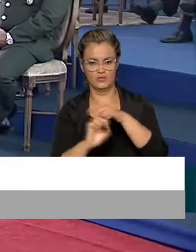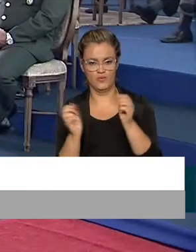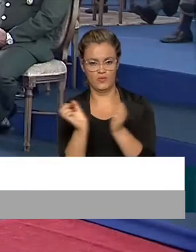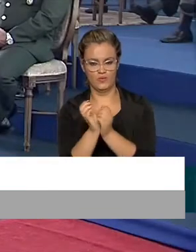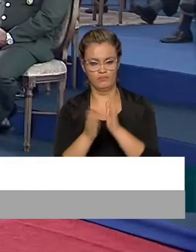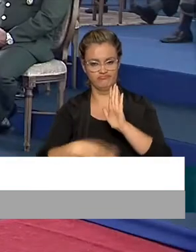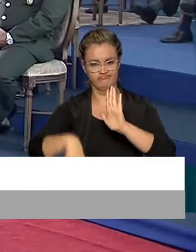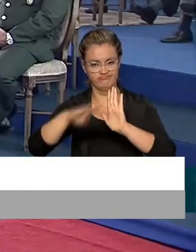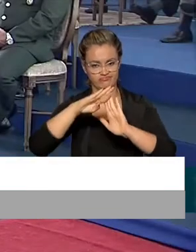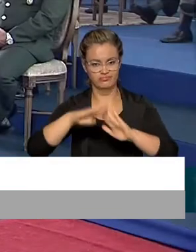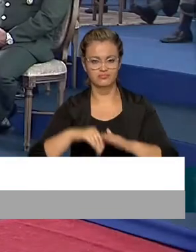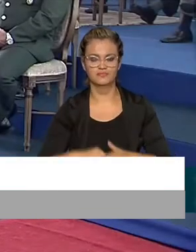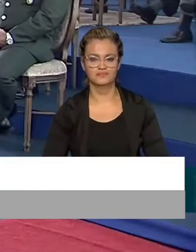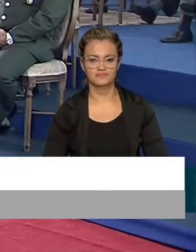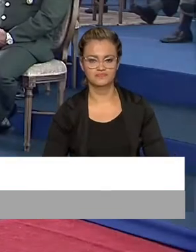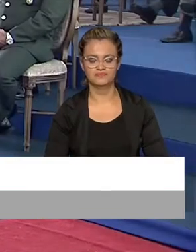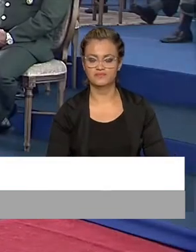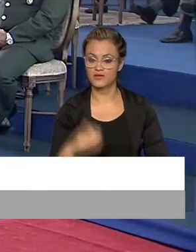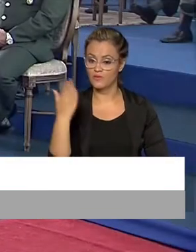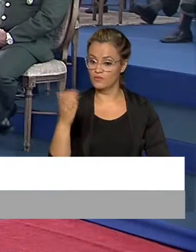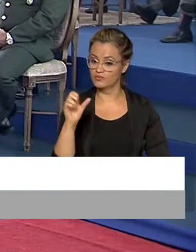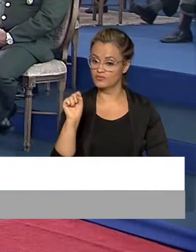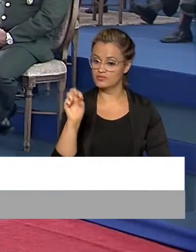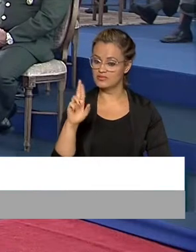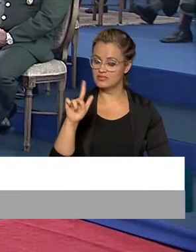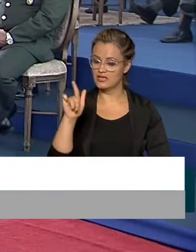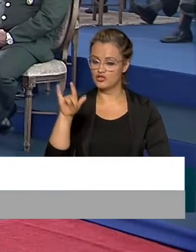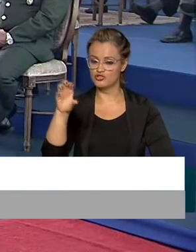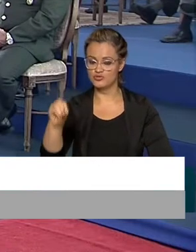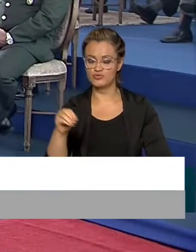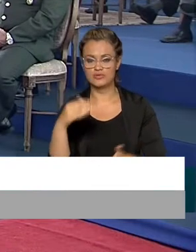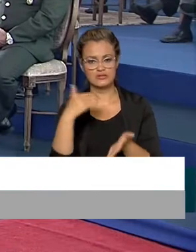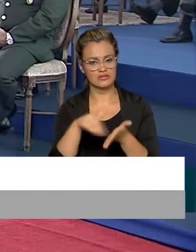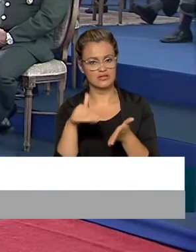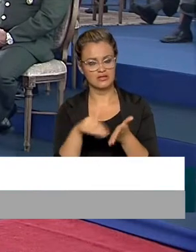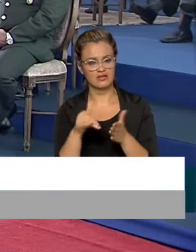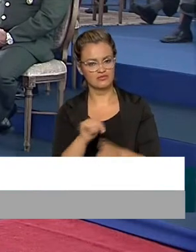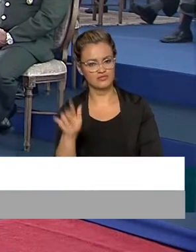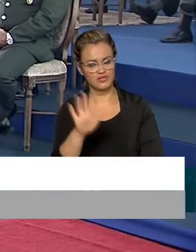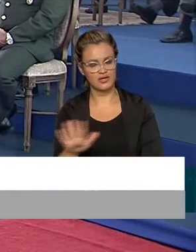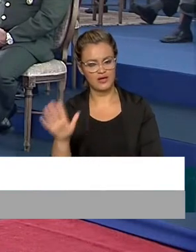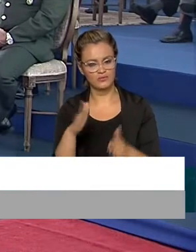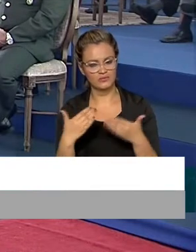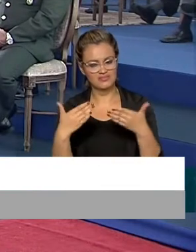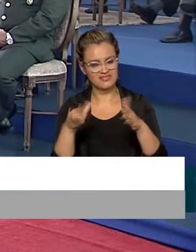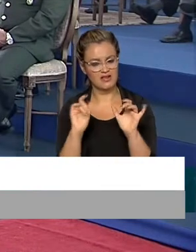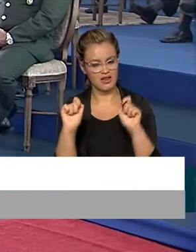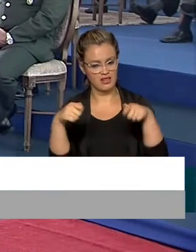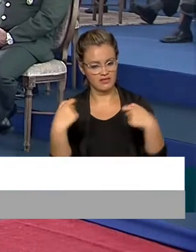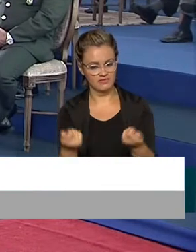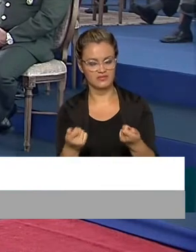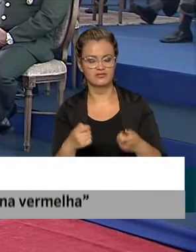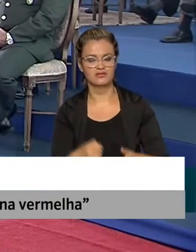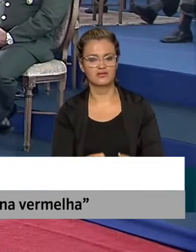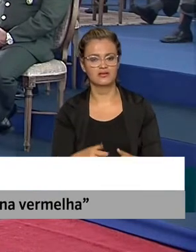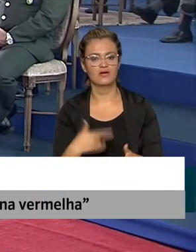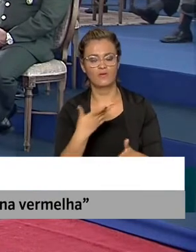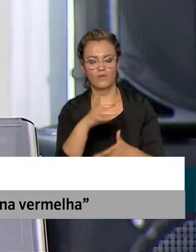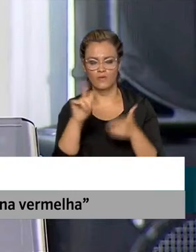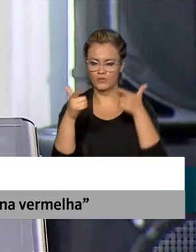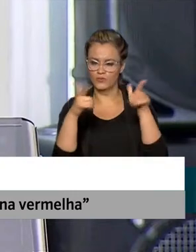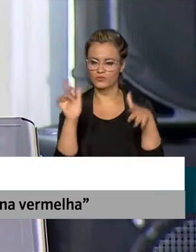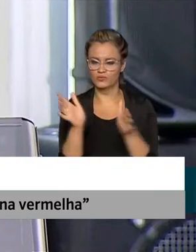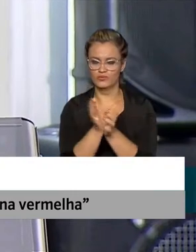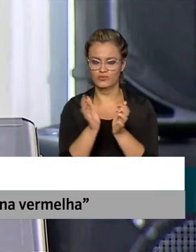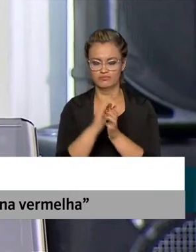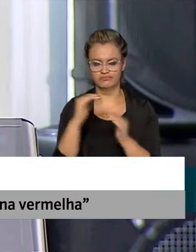Forças Armadas, senhor Sérgio José Pereira, secretário-geral do Ministério da Defesa, membros do Almirantado,